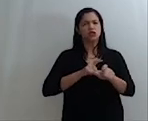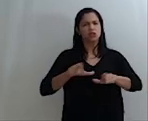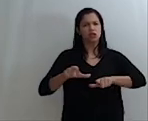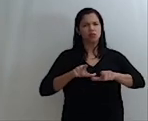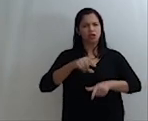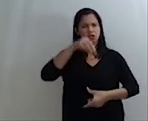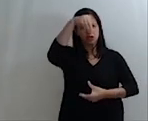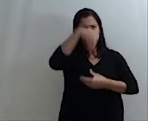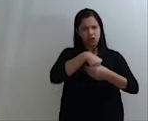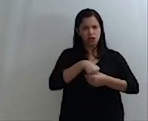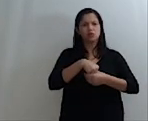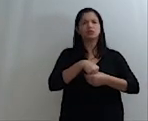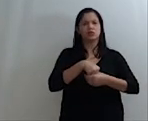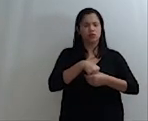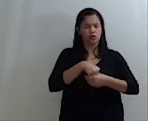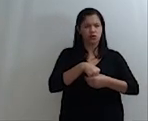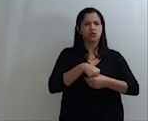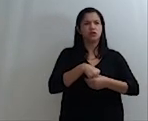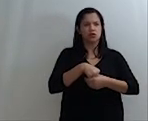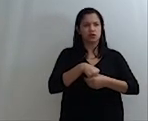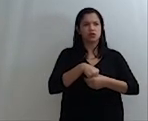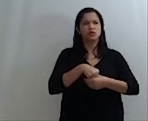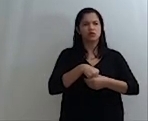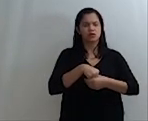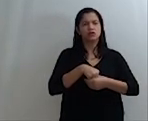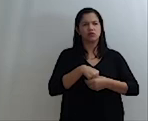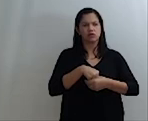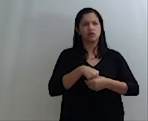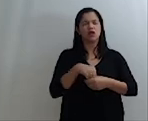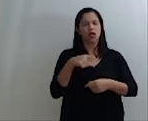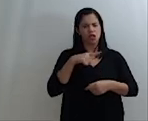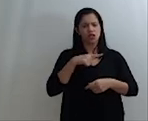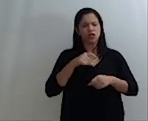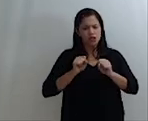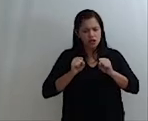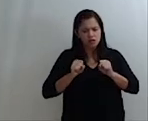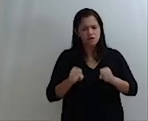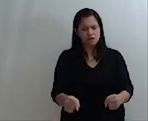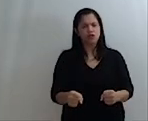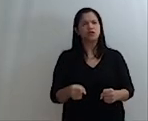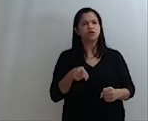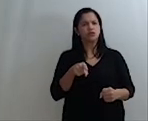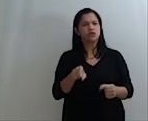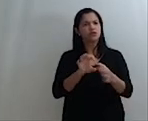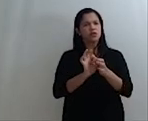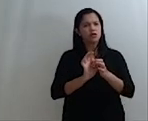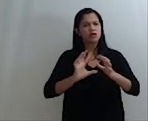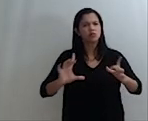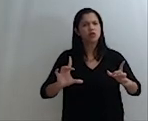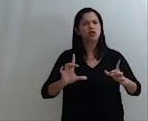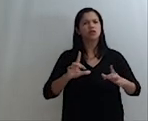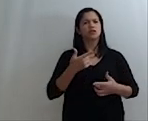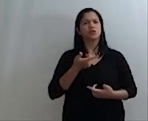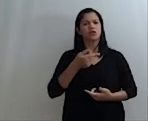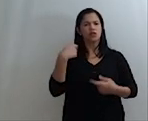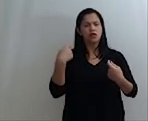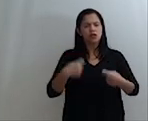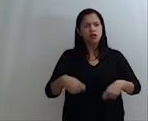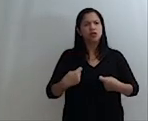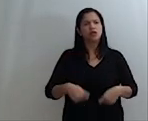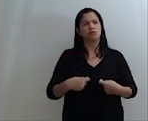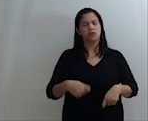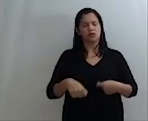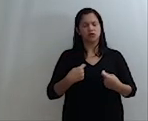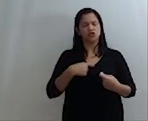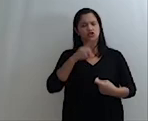ordem jurídica do regime democrático dos direitos individuais indisponíveis e do